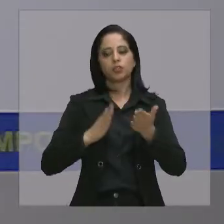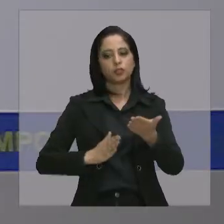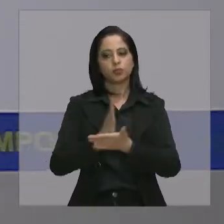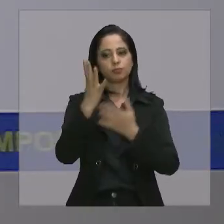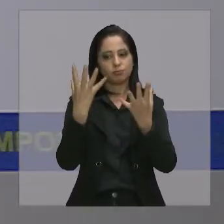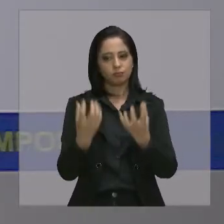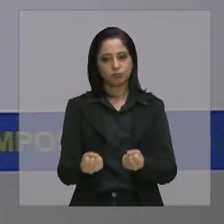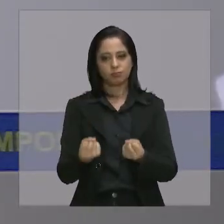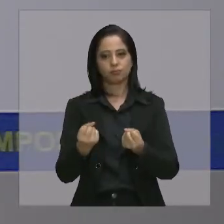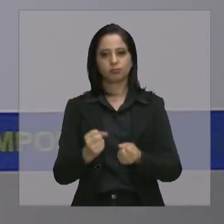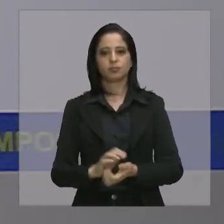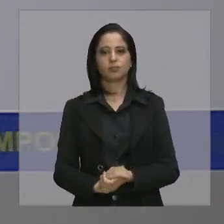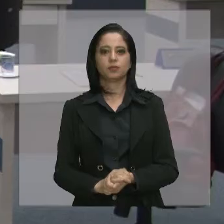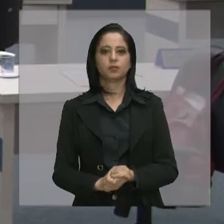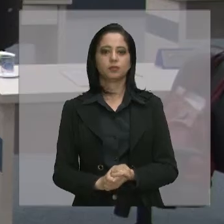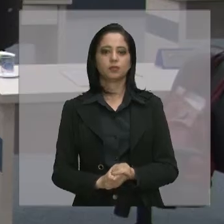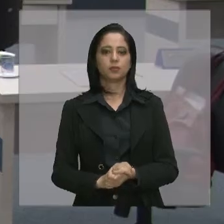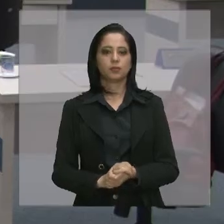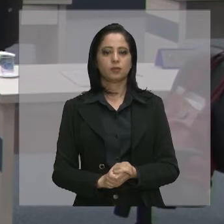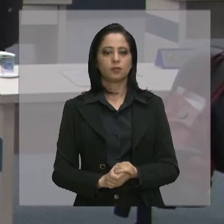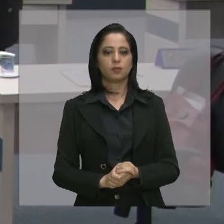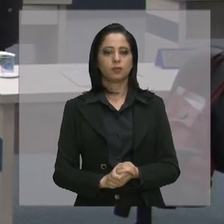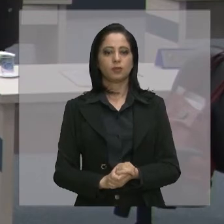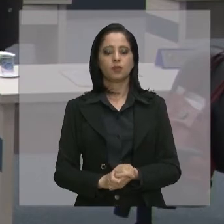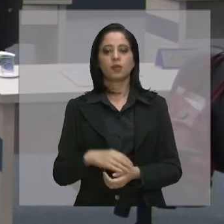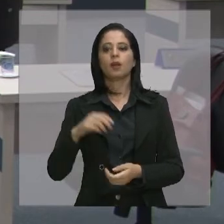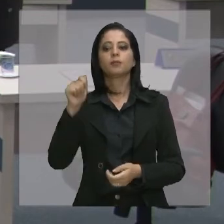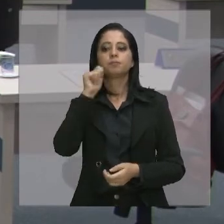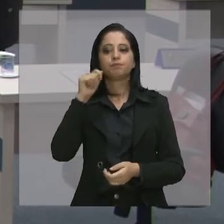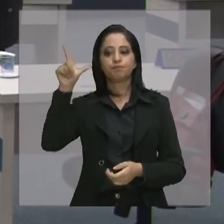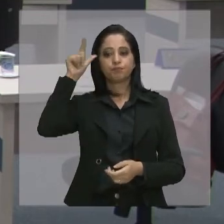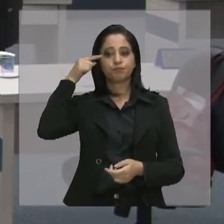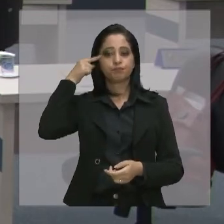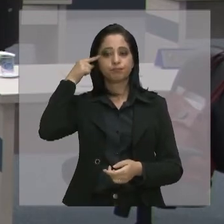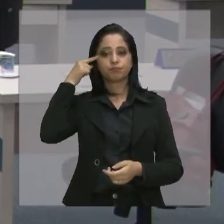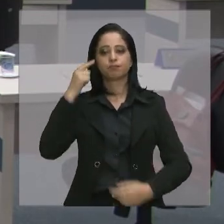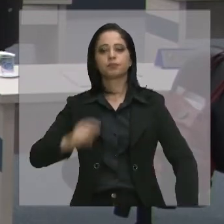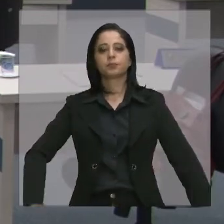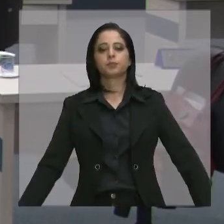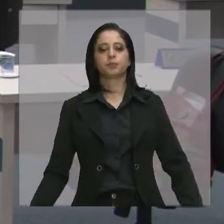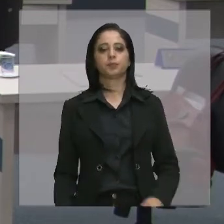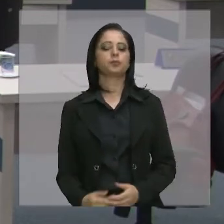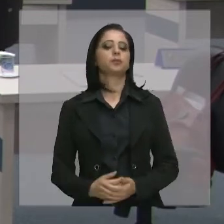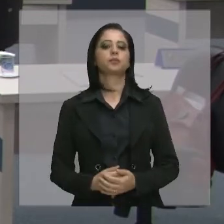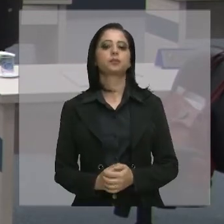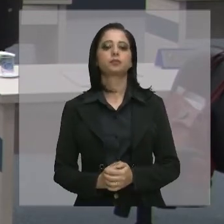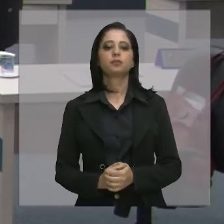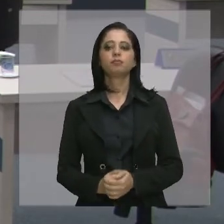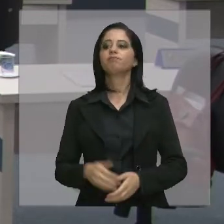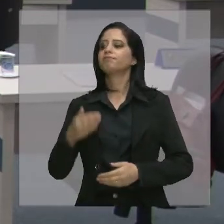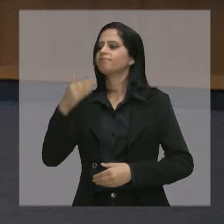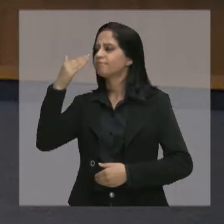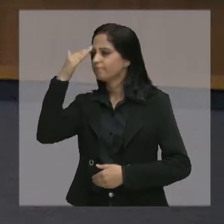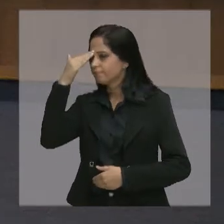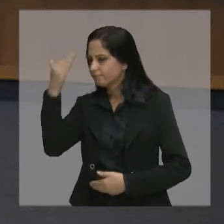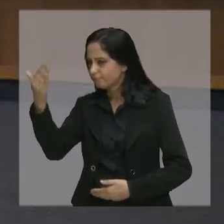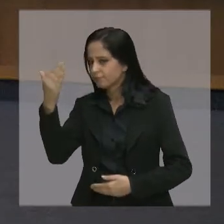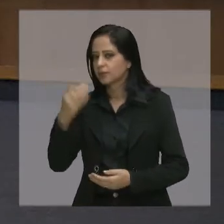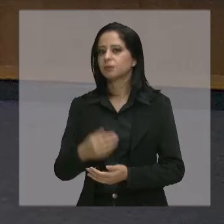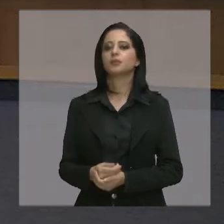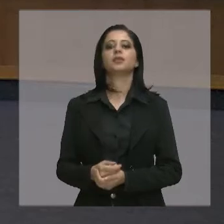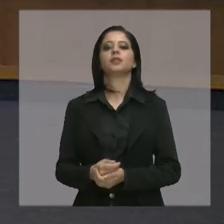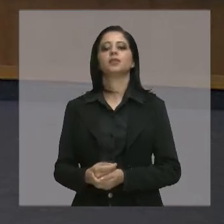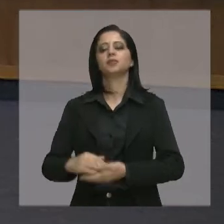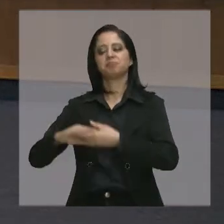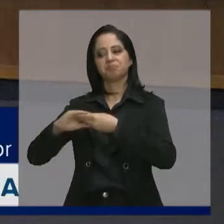Justificativo de voto. Vereador. Com a palavra, a vereadora Amélia Naomi. Senhor presidente, bom, primeiro para cumprimentar a vereadora Juliana Fraga por